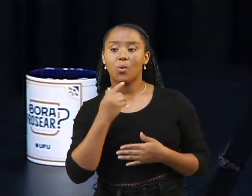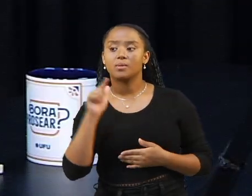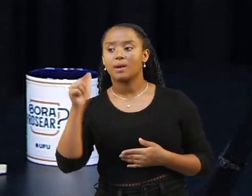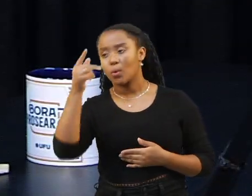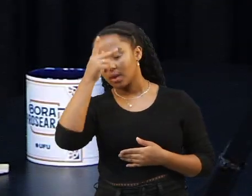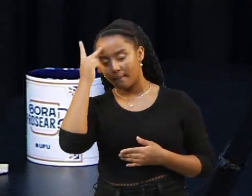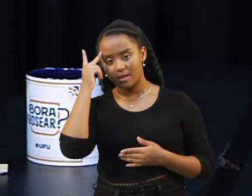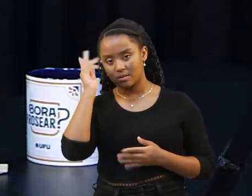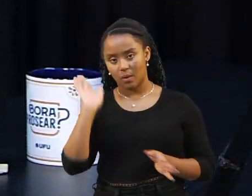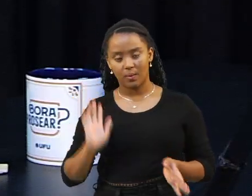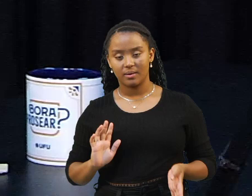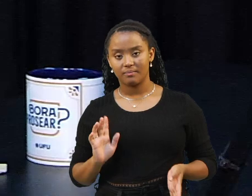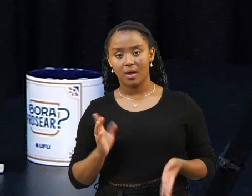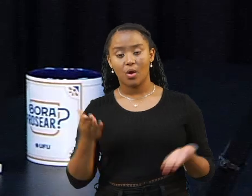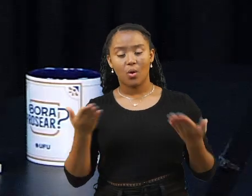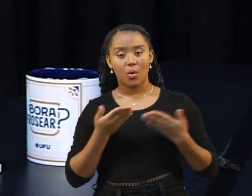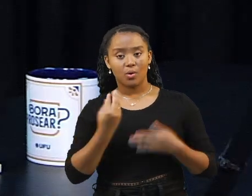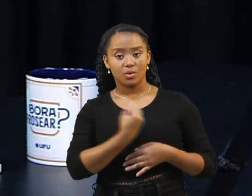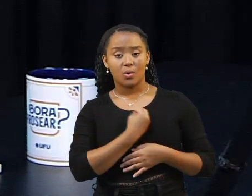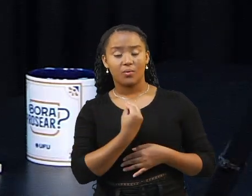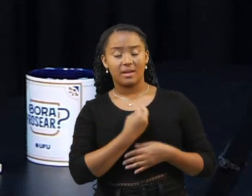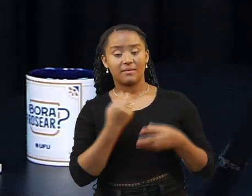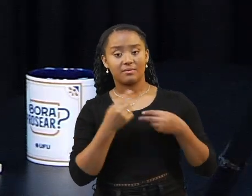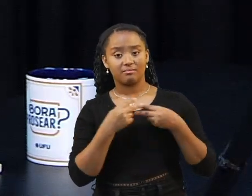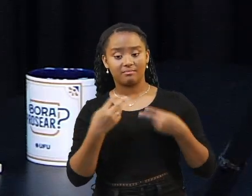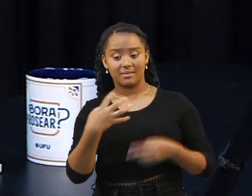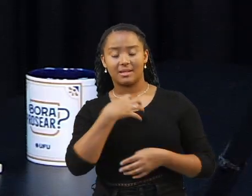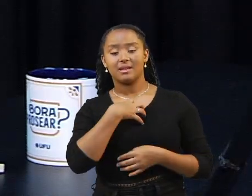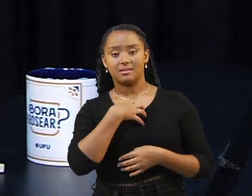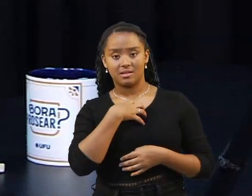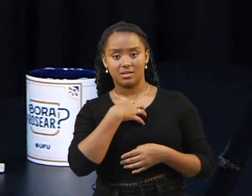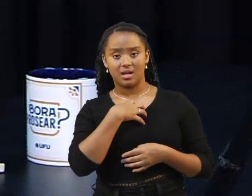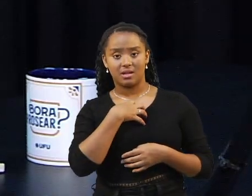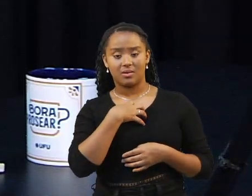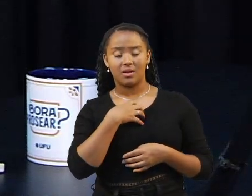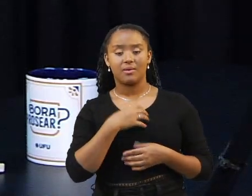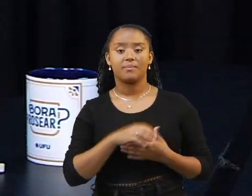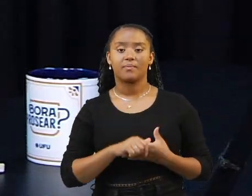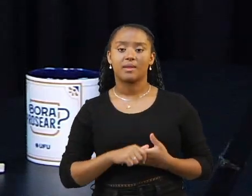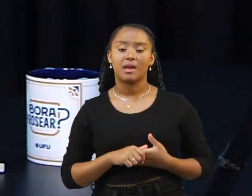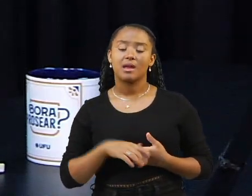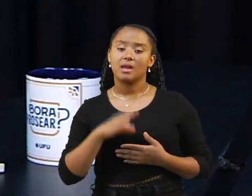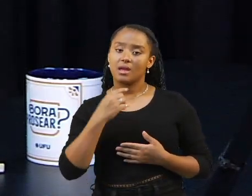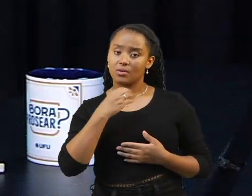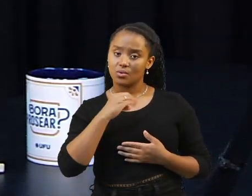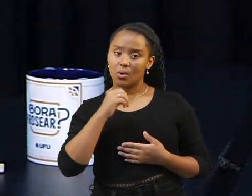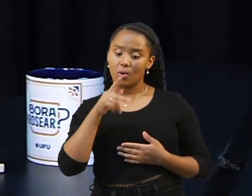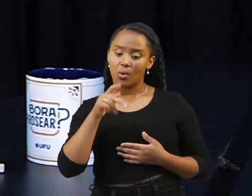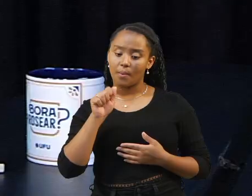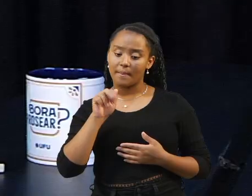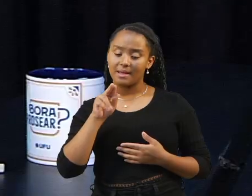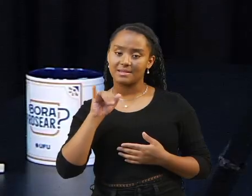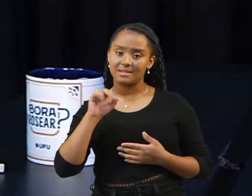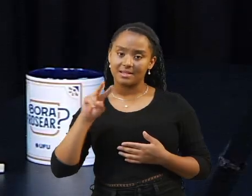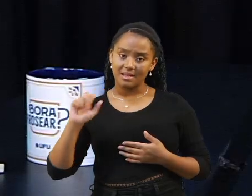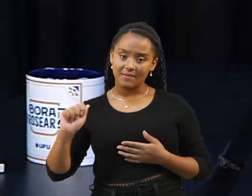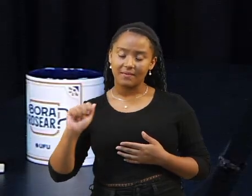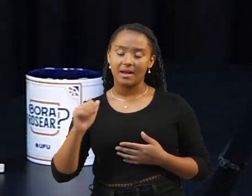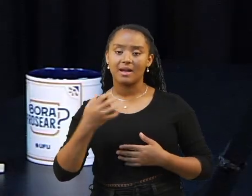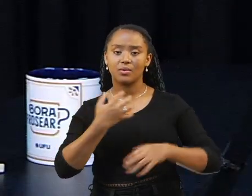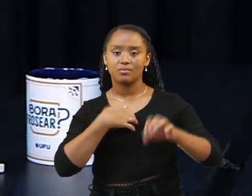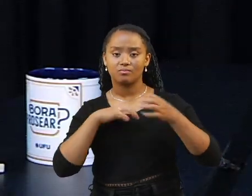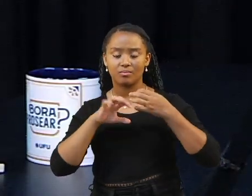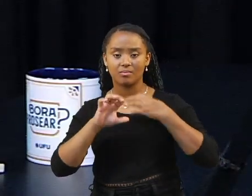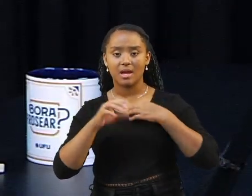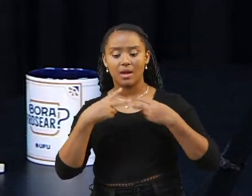seja uma coisa, assim, boa para o outro. Sabe? Hoje eu vivo muito isso. Eu sou altruísta, eu sou compassiva, eu